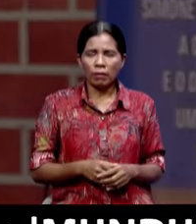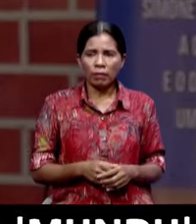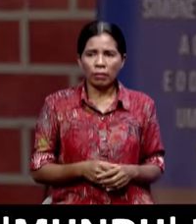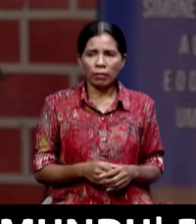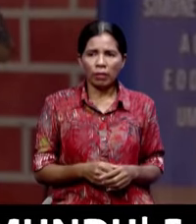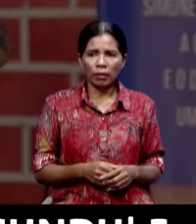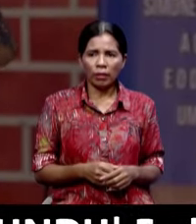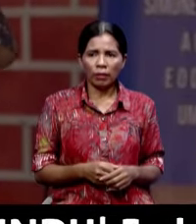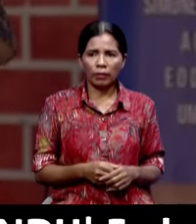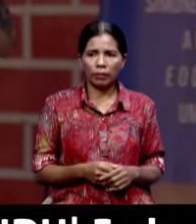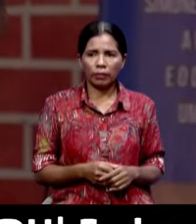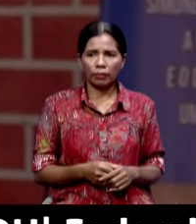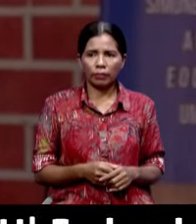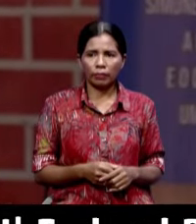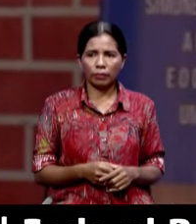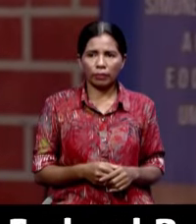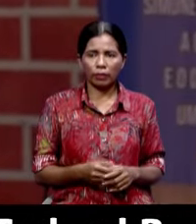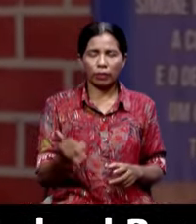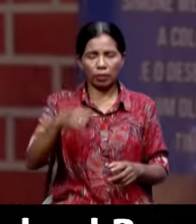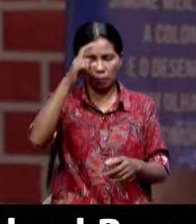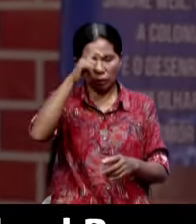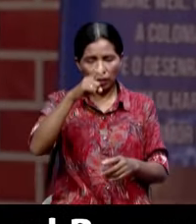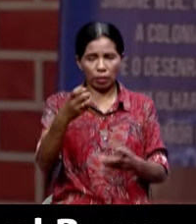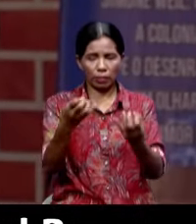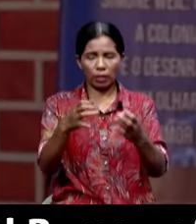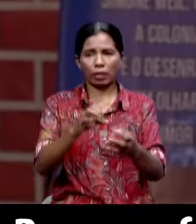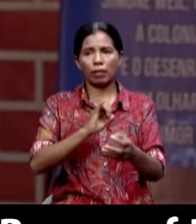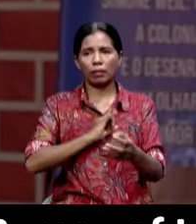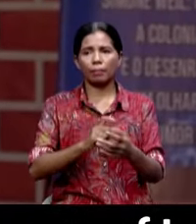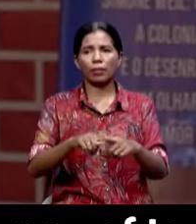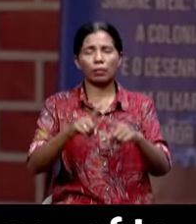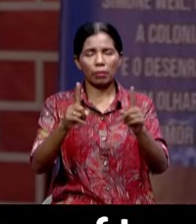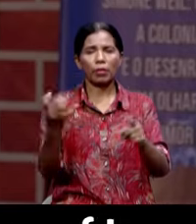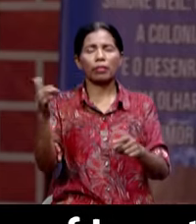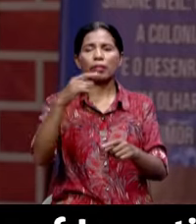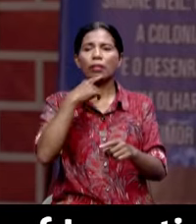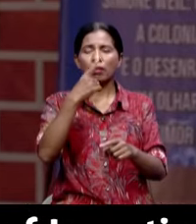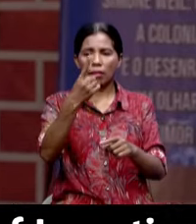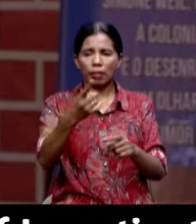A outra vida, meu amigo. Sira não é de Israel. Mas Sira dele,